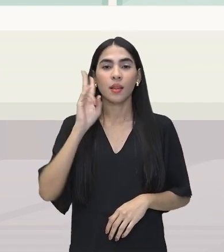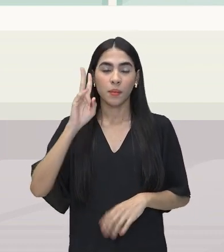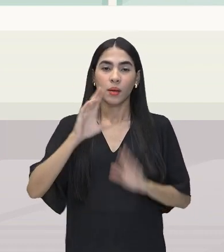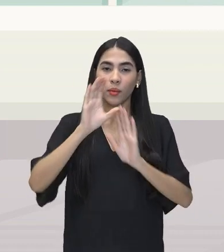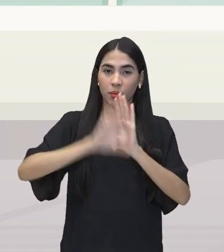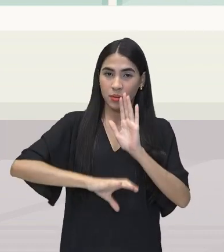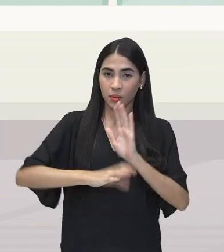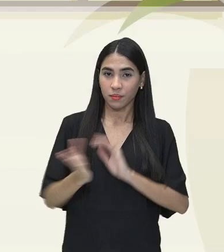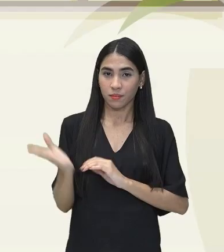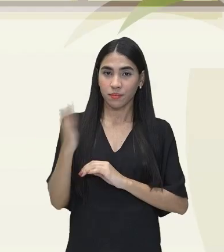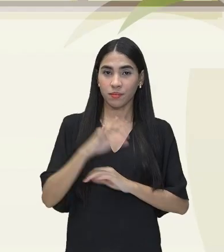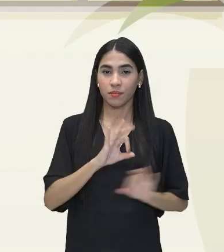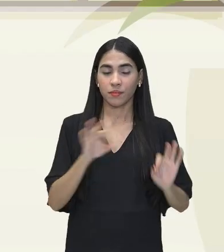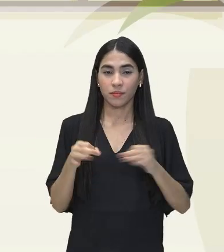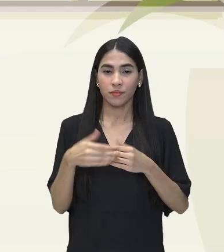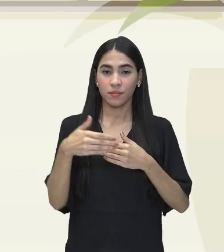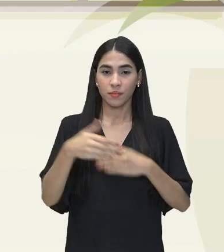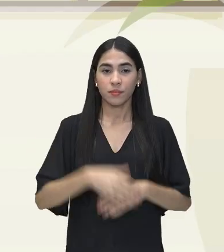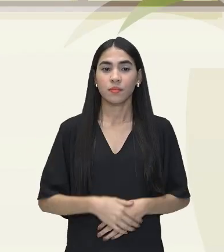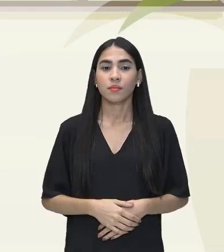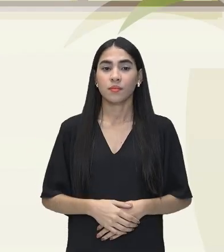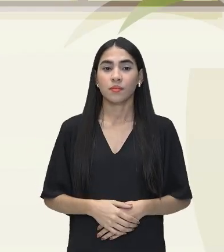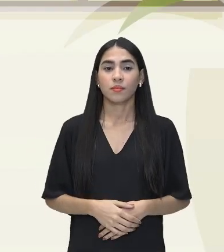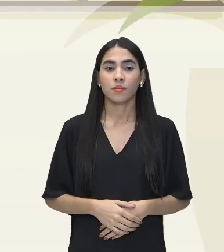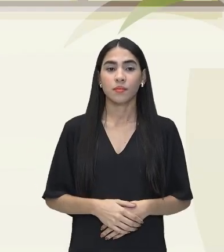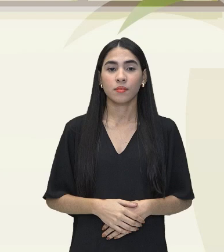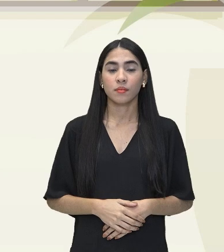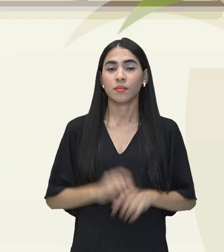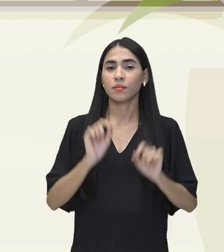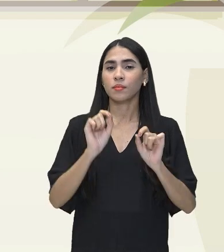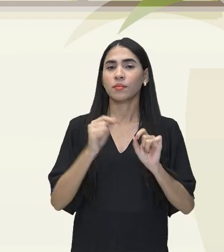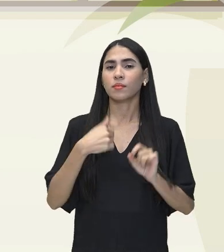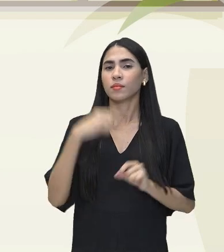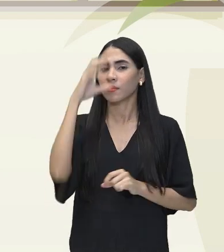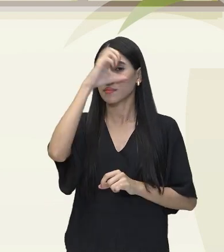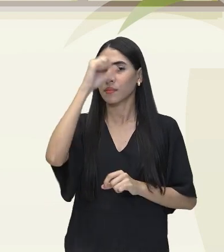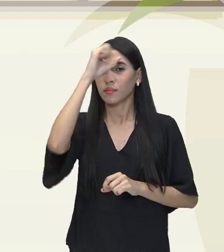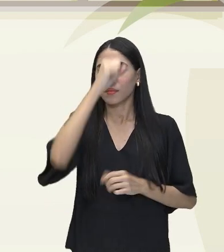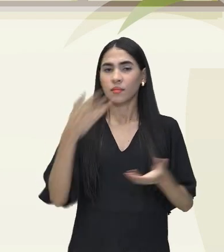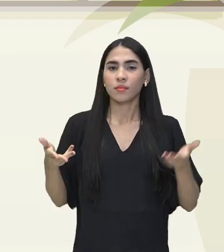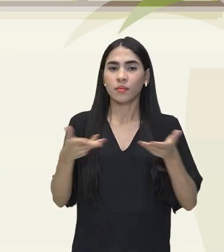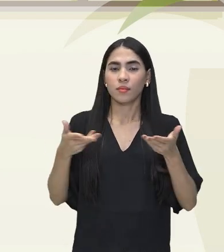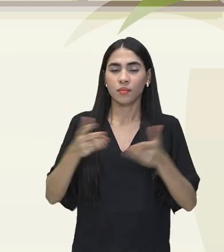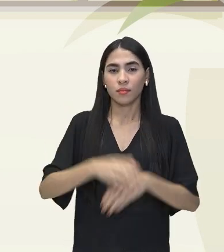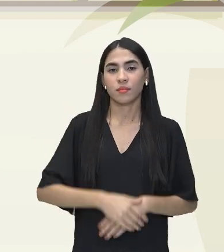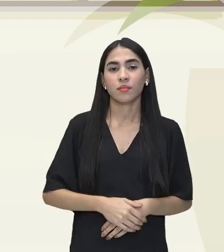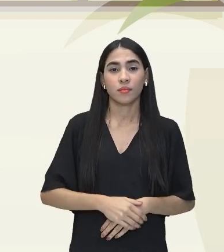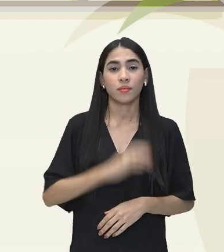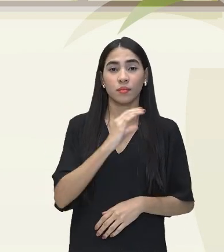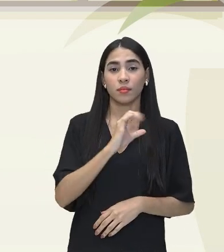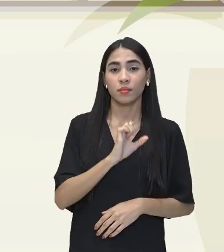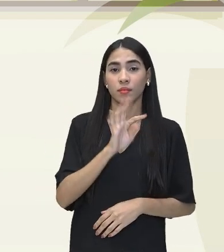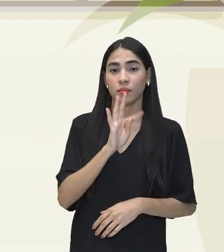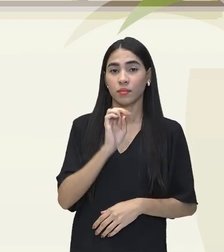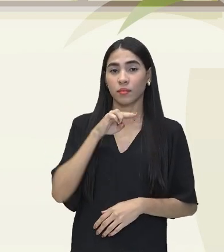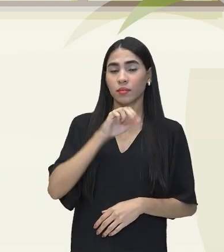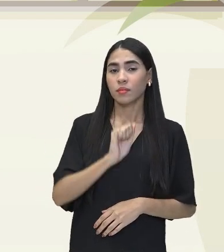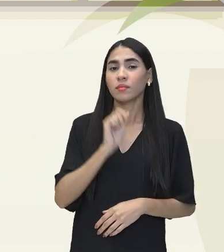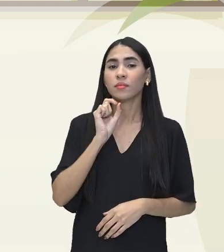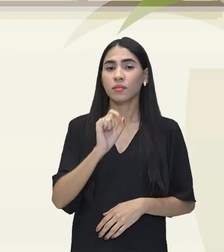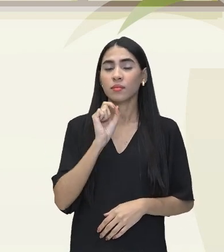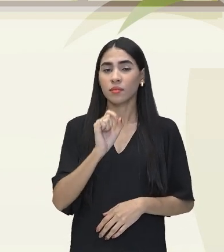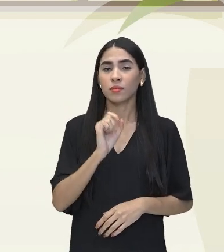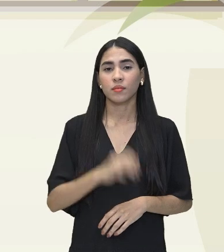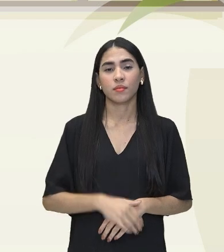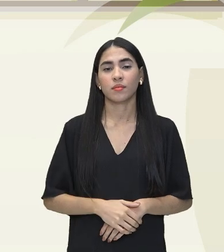conceitos. Vamos lá? O que nós temos aí? O que eu aprendi hoje, né? Então, tem aí cetona. O que é uma